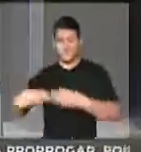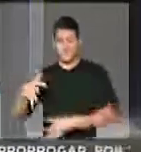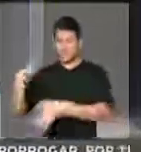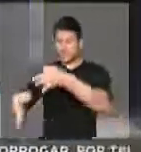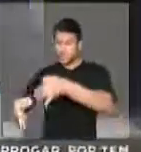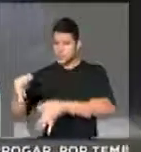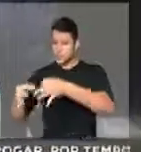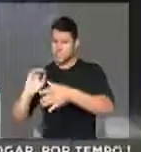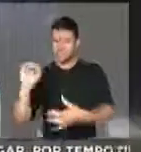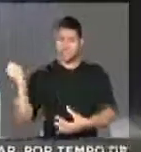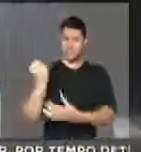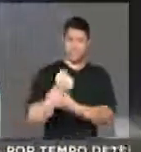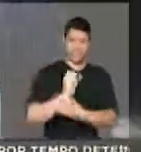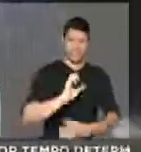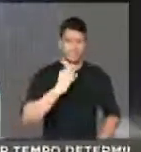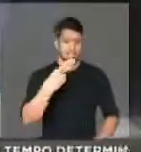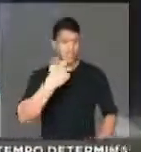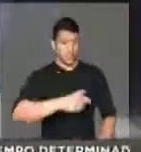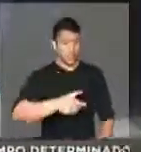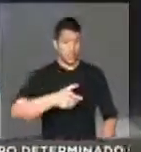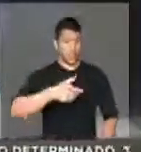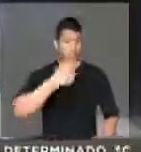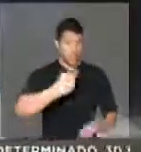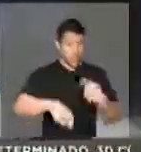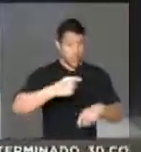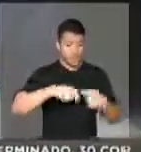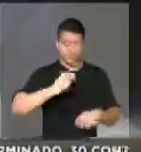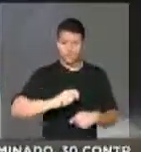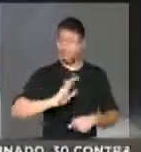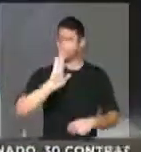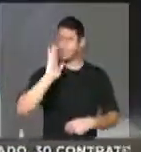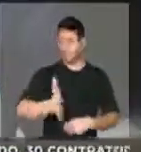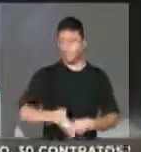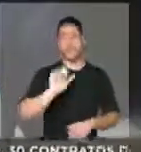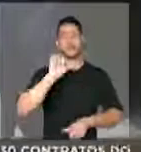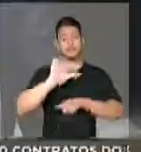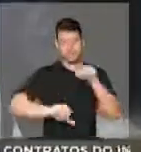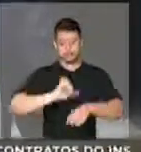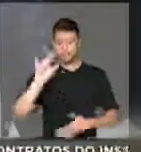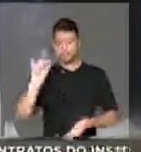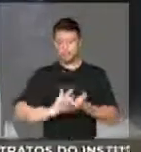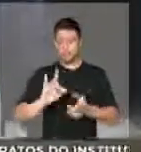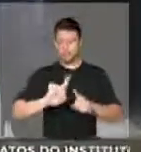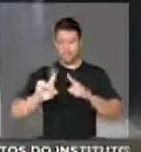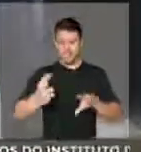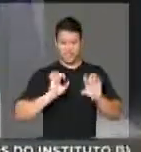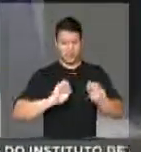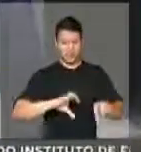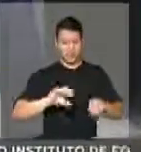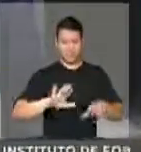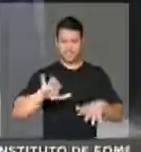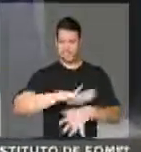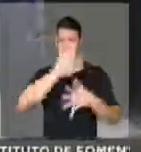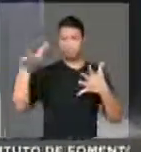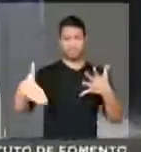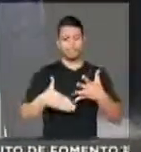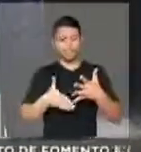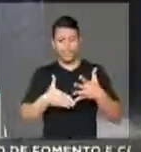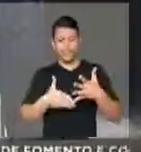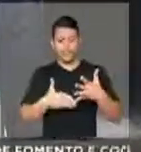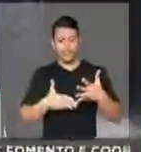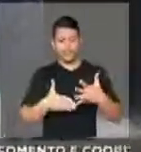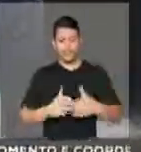Economia, já teria havido uma revolução nesse país. Mas a educação não é prioridade.